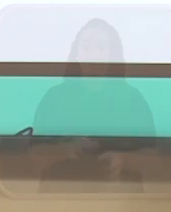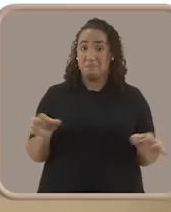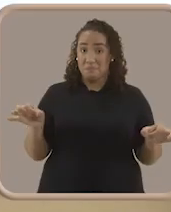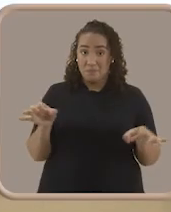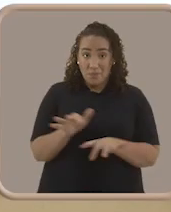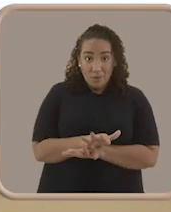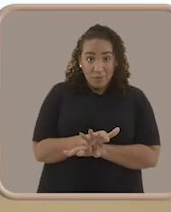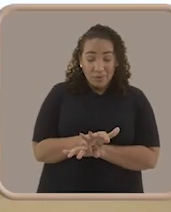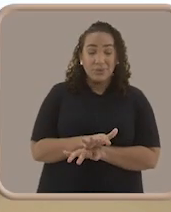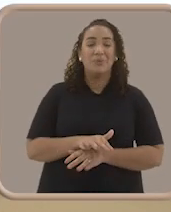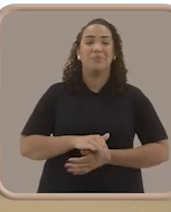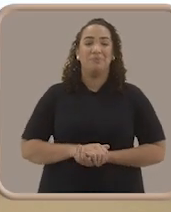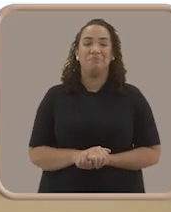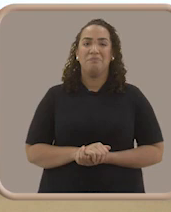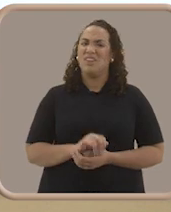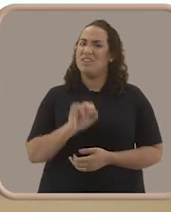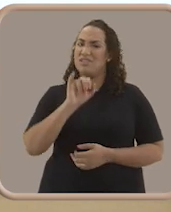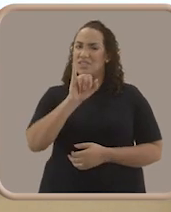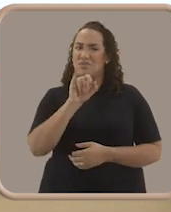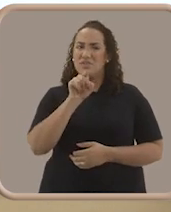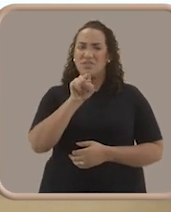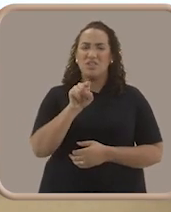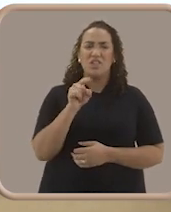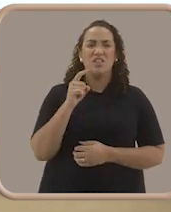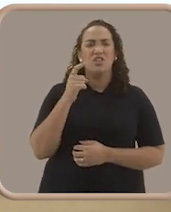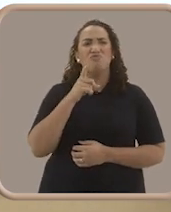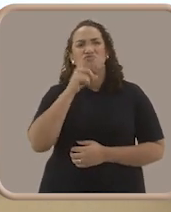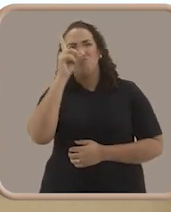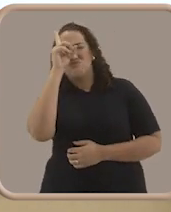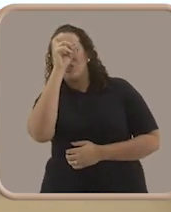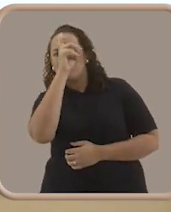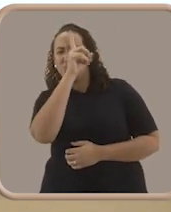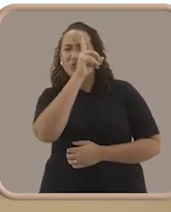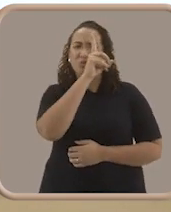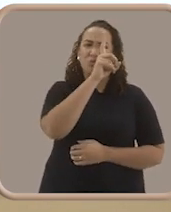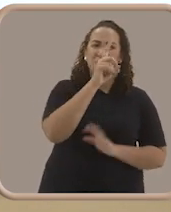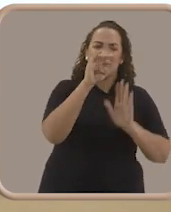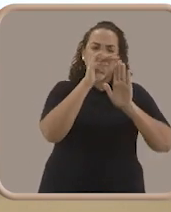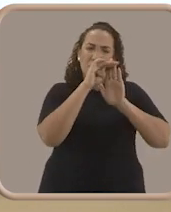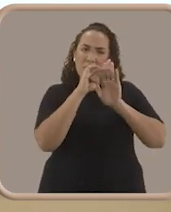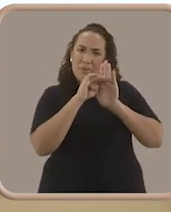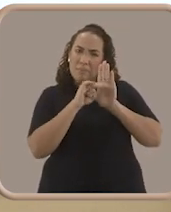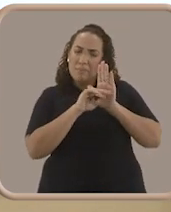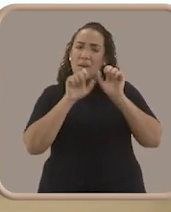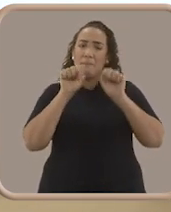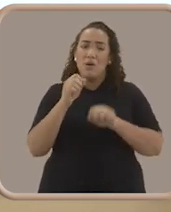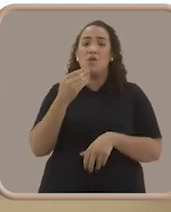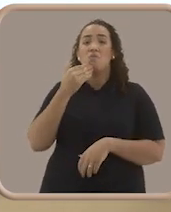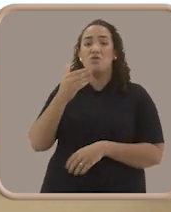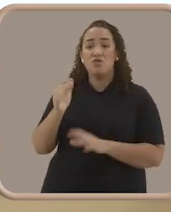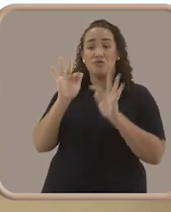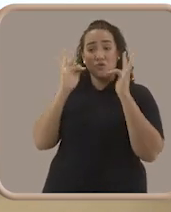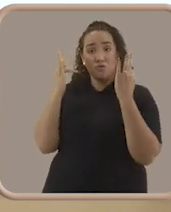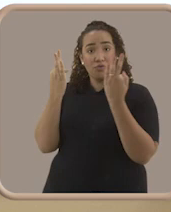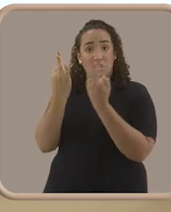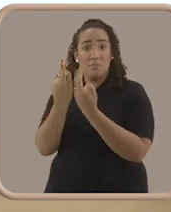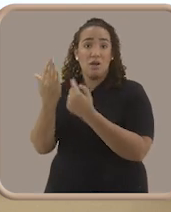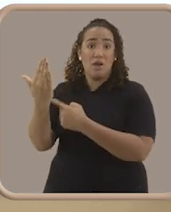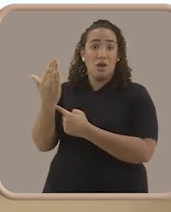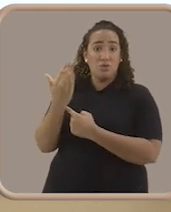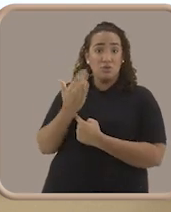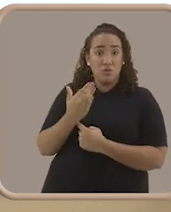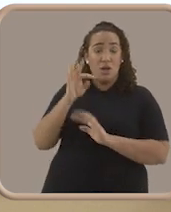Pronto? Caso você tenha tido dificuldade nessa etapa, você pode pedir alguém aí da sua casa para te ajudar a